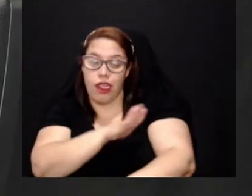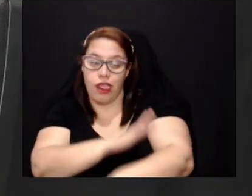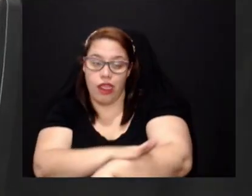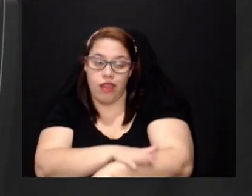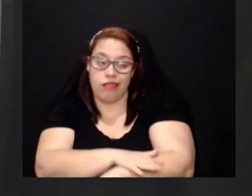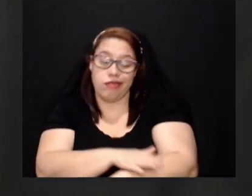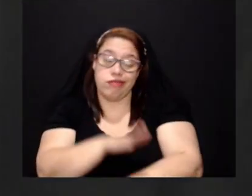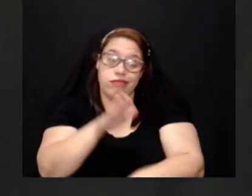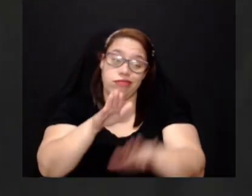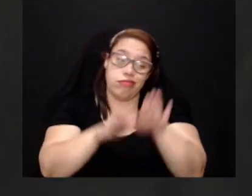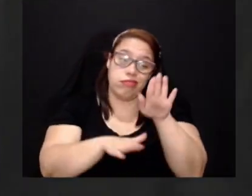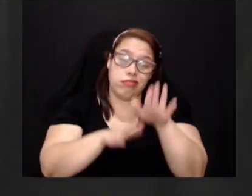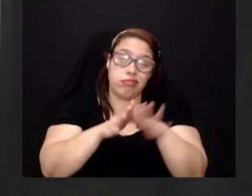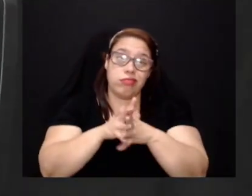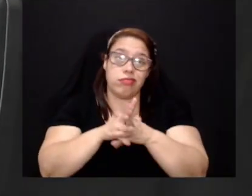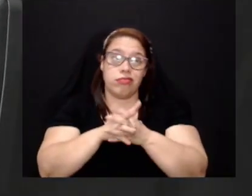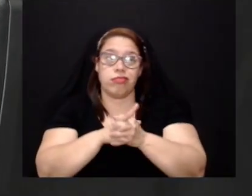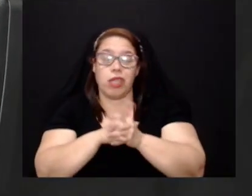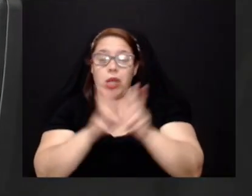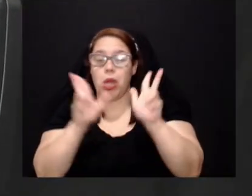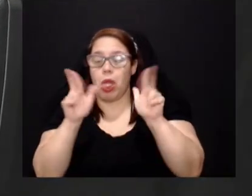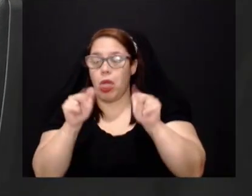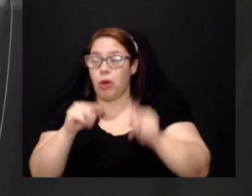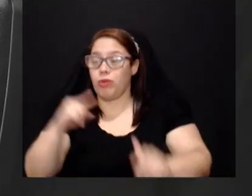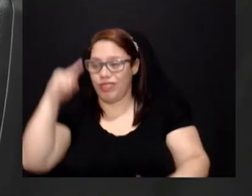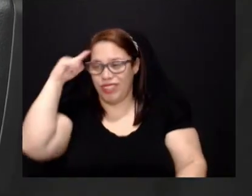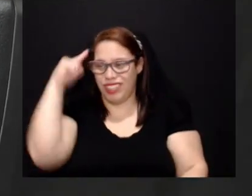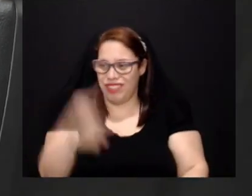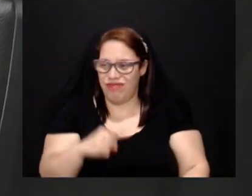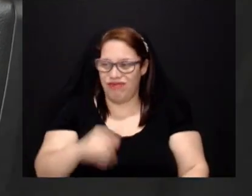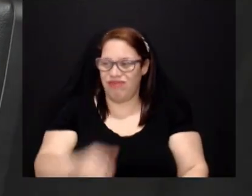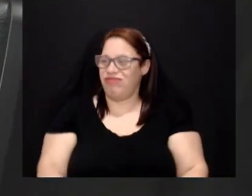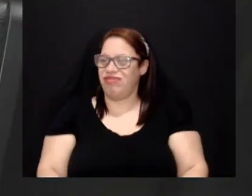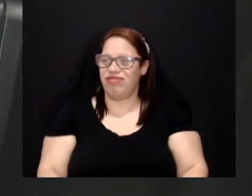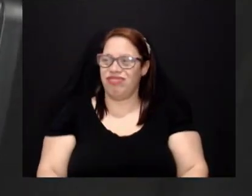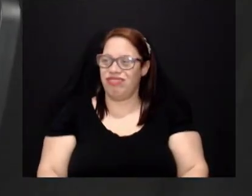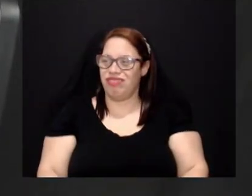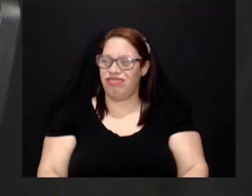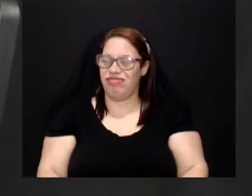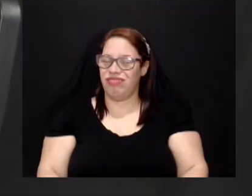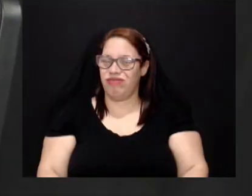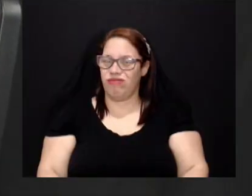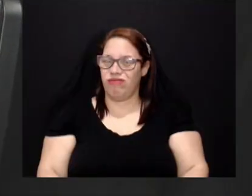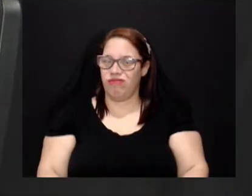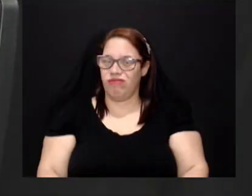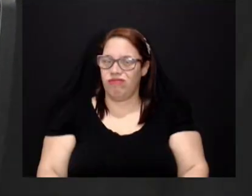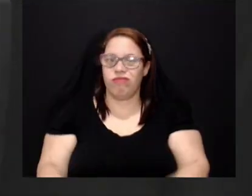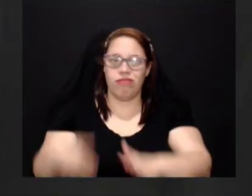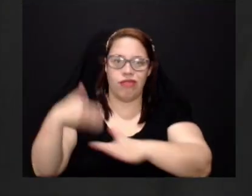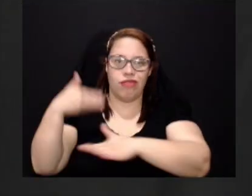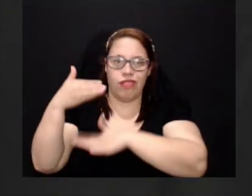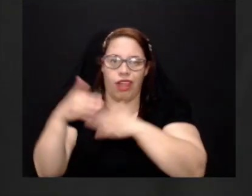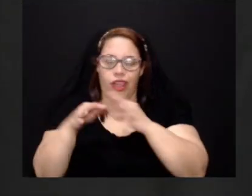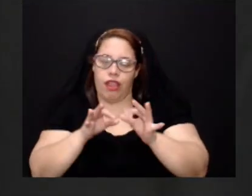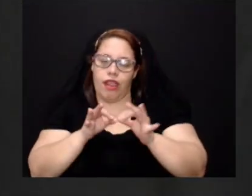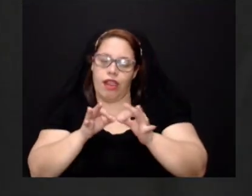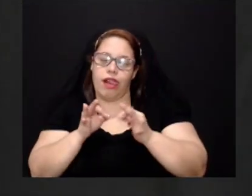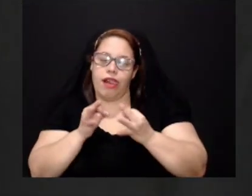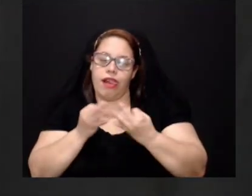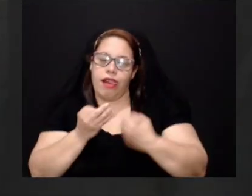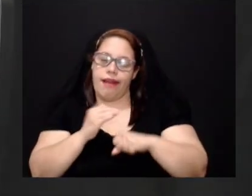Porque ele nunca é direto. Ele vem através das sutilezas, eles